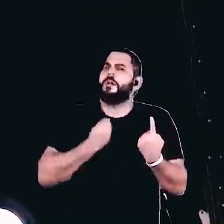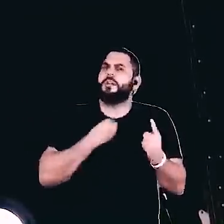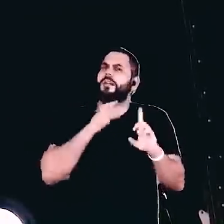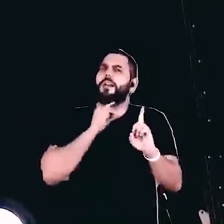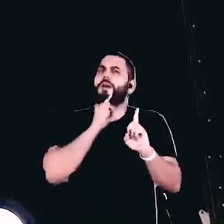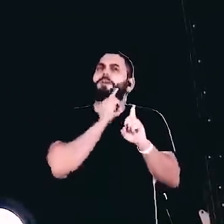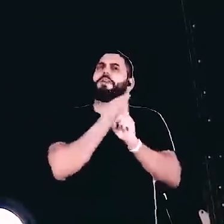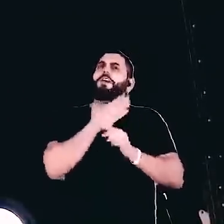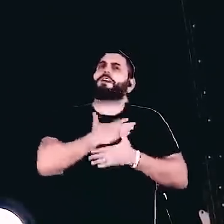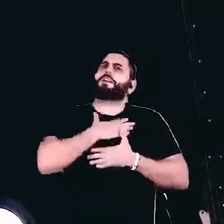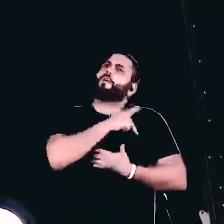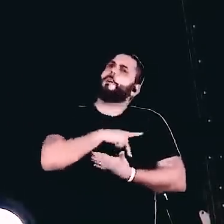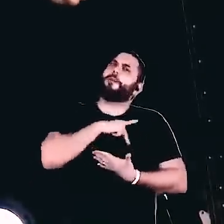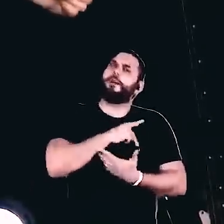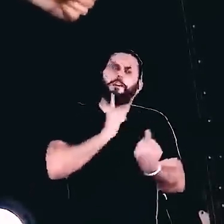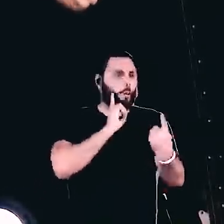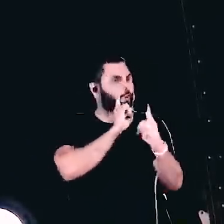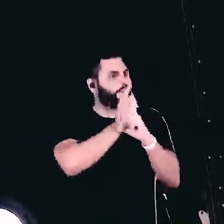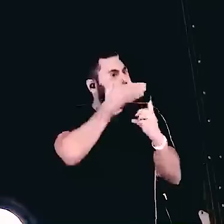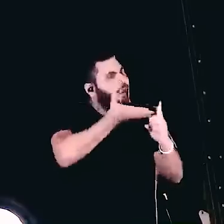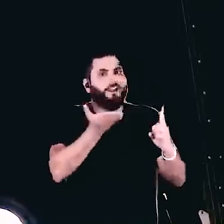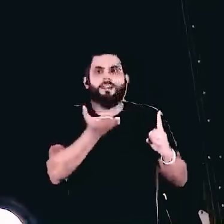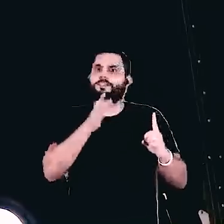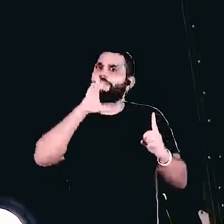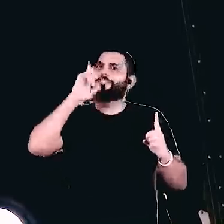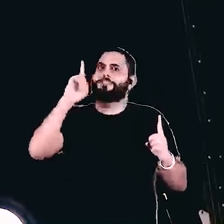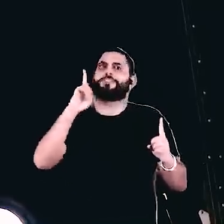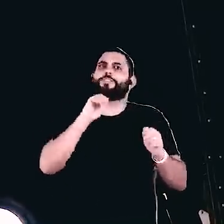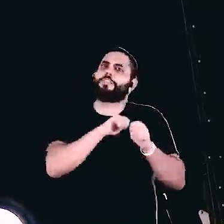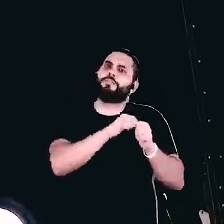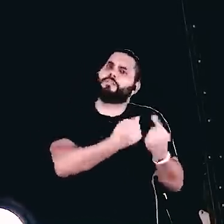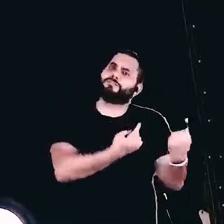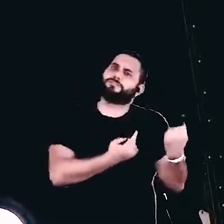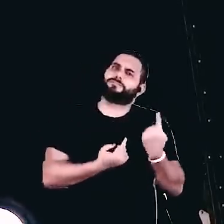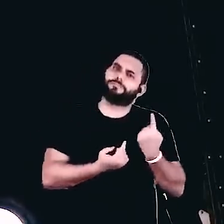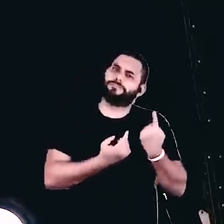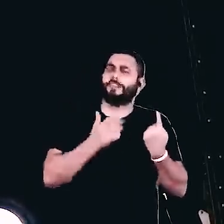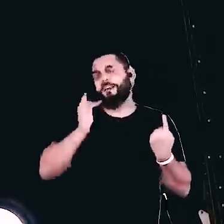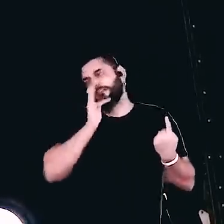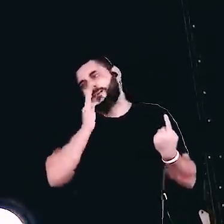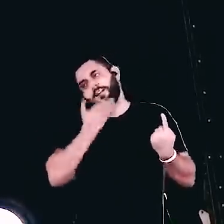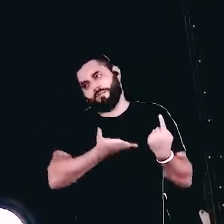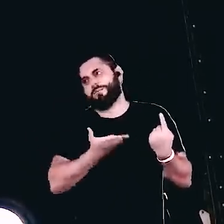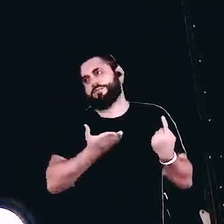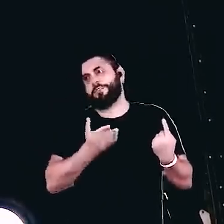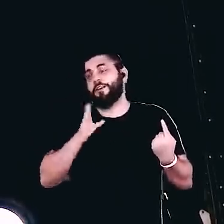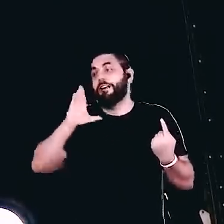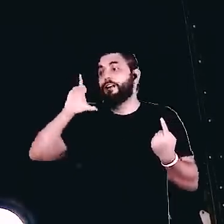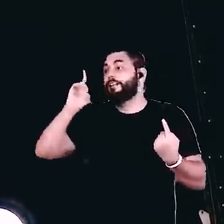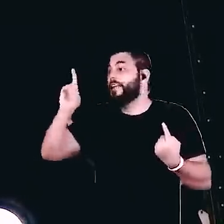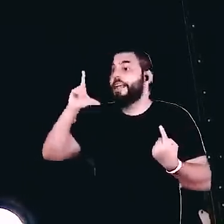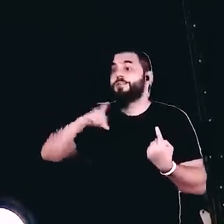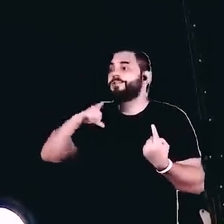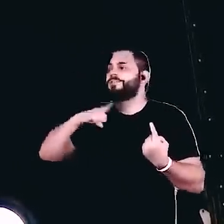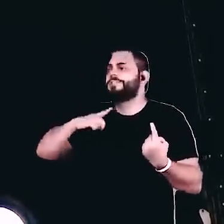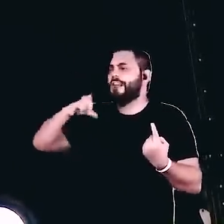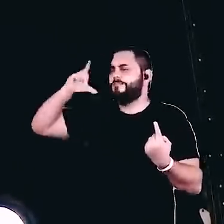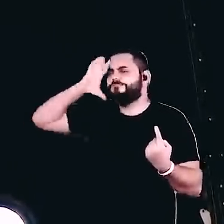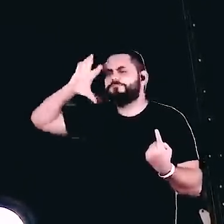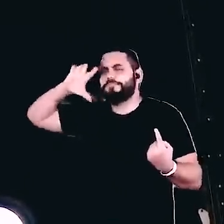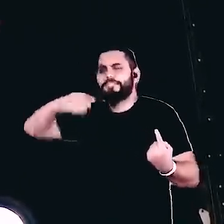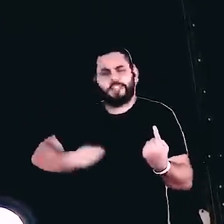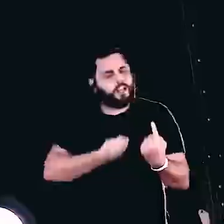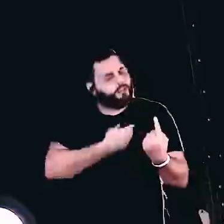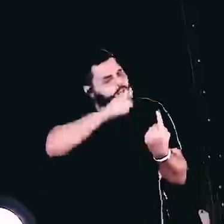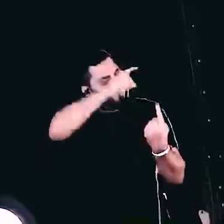parar na minha mão? Foi Deus que trouxe ele aqui, Filemão. Foi Deus tinha um plano na vida de